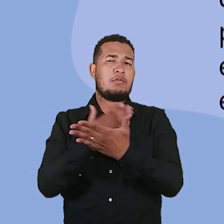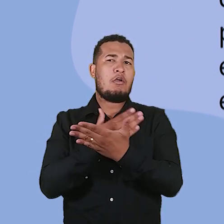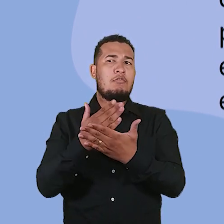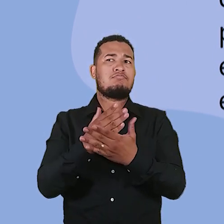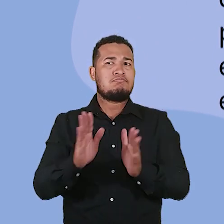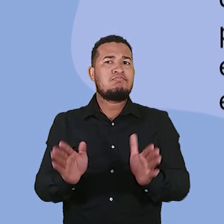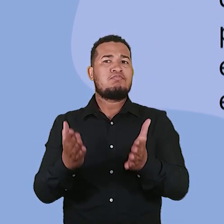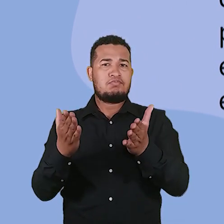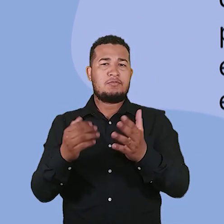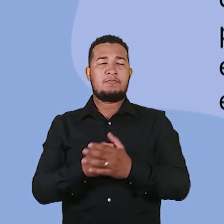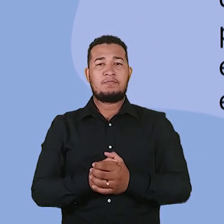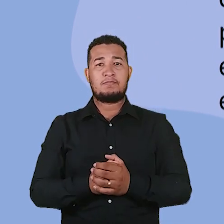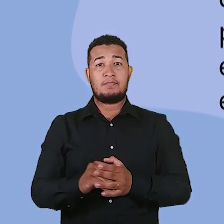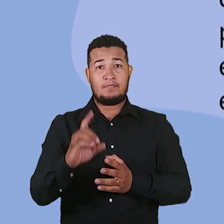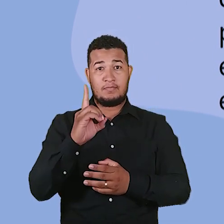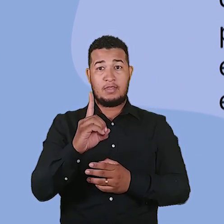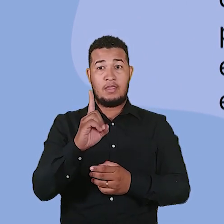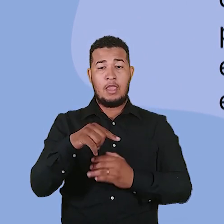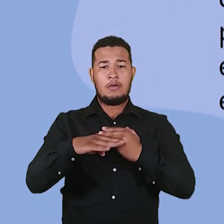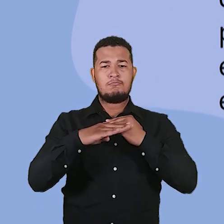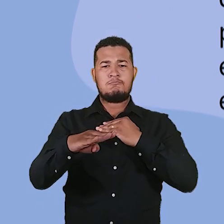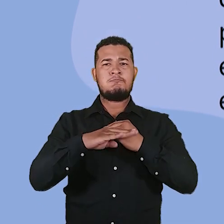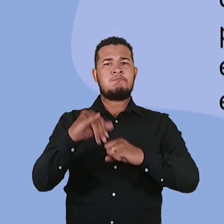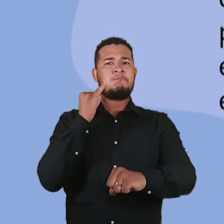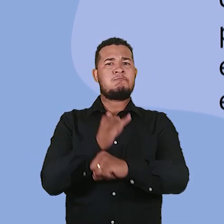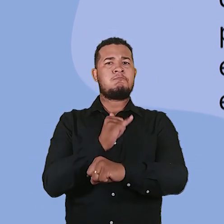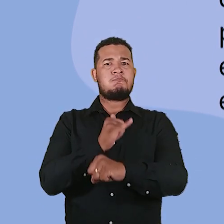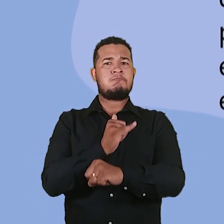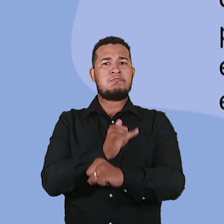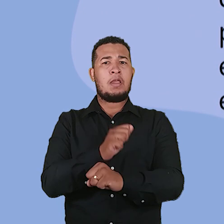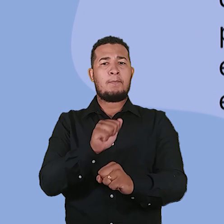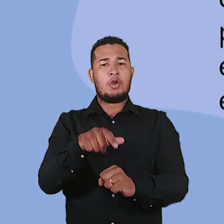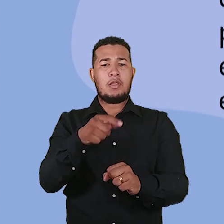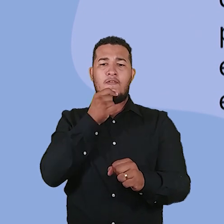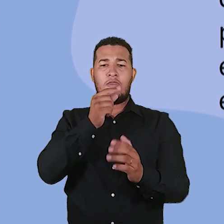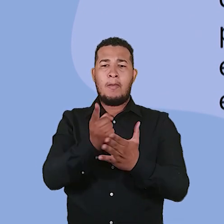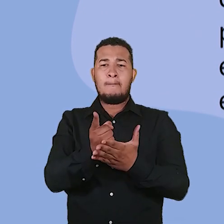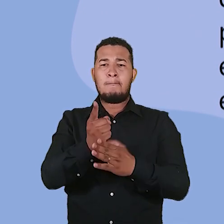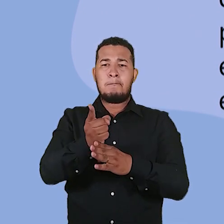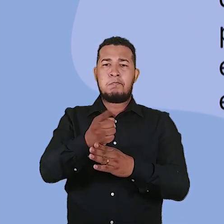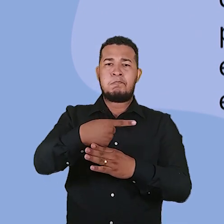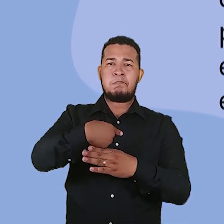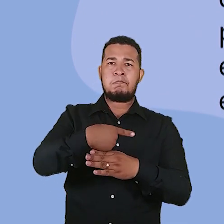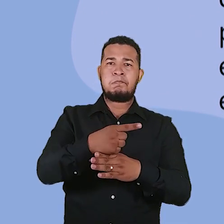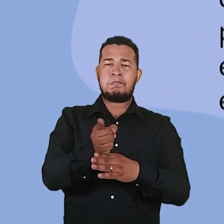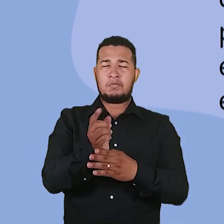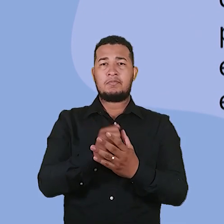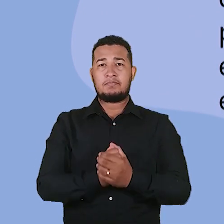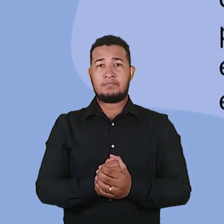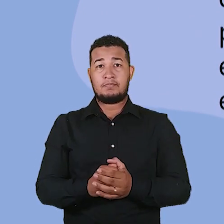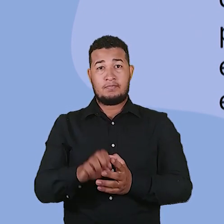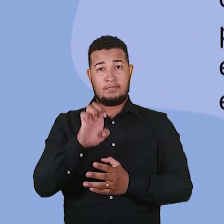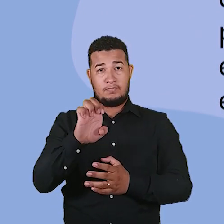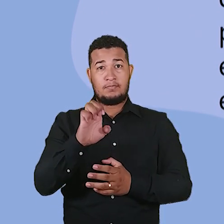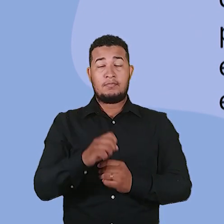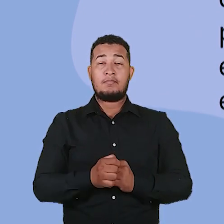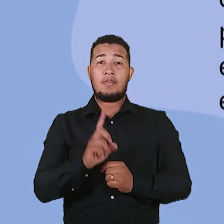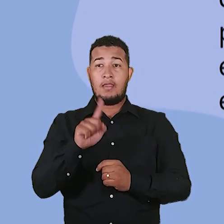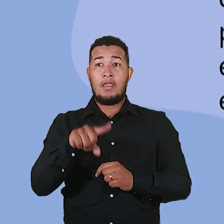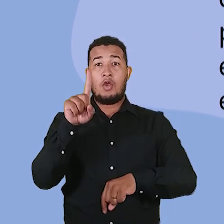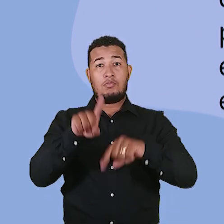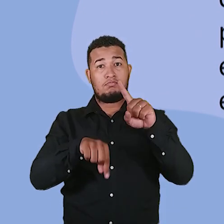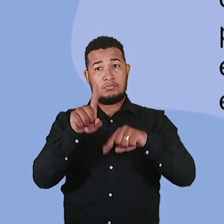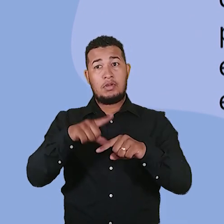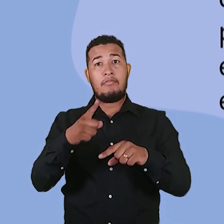movimento de é uma barra rígida que pode tirar sobre um ponto de apoio é são